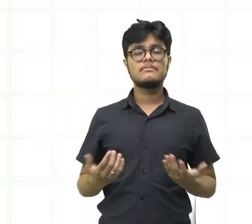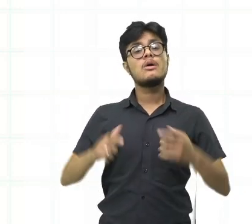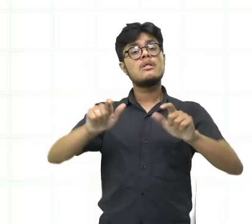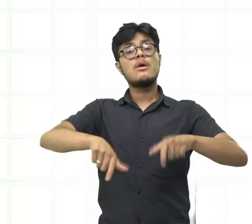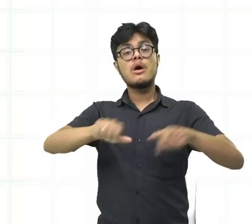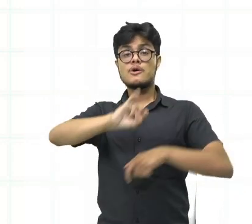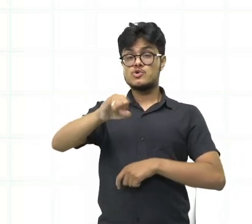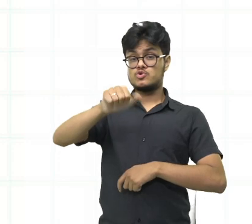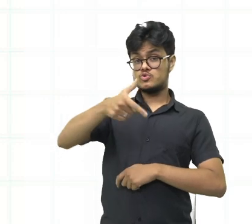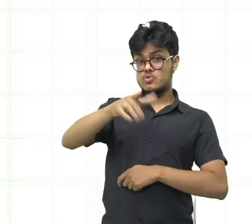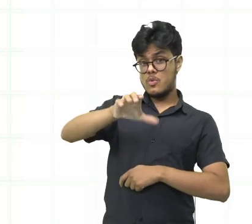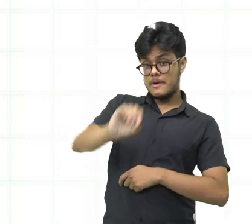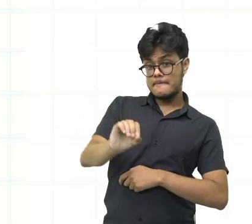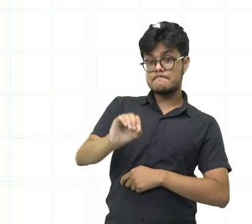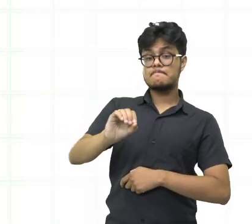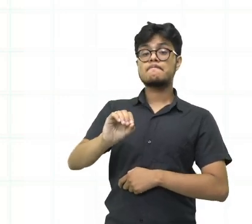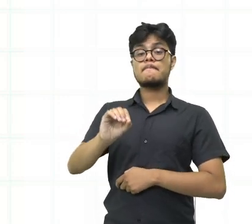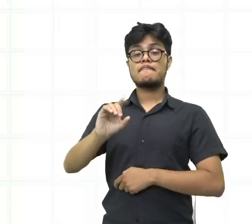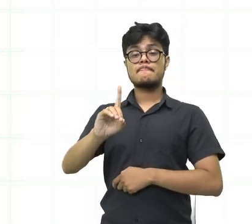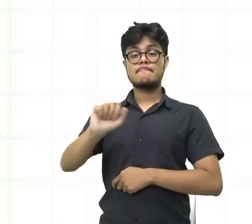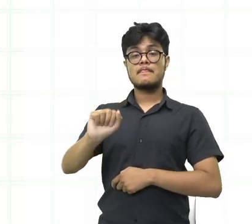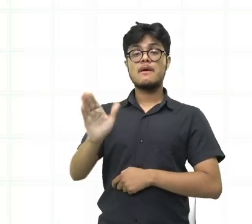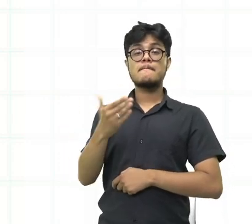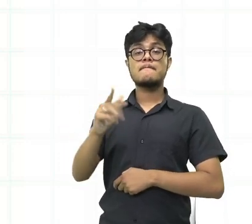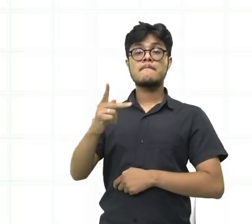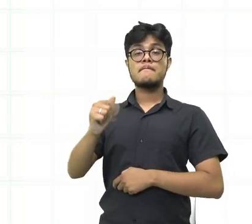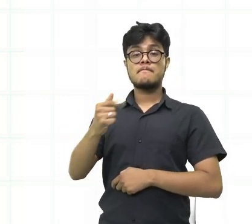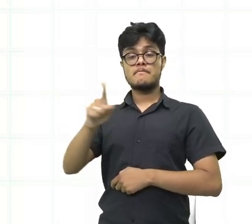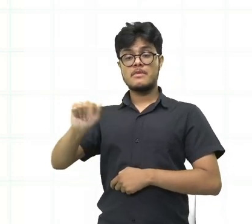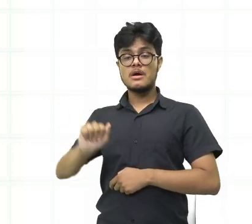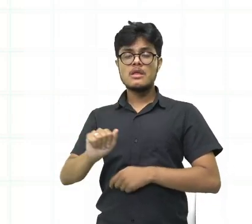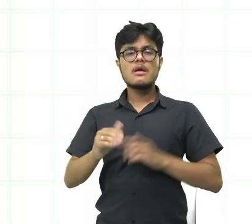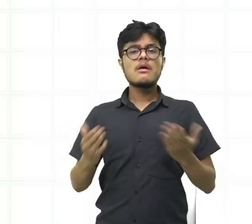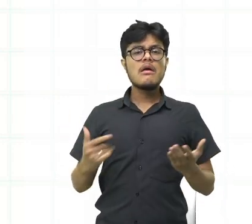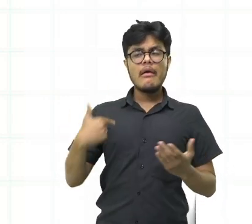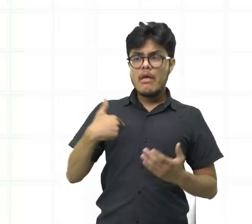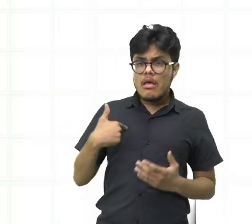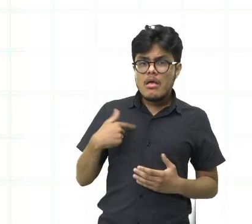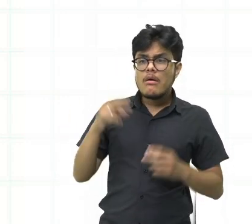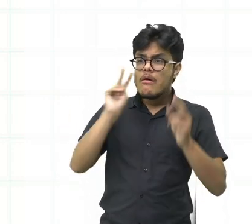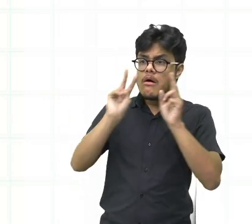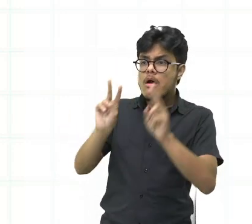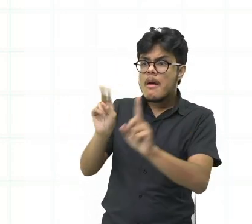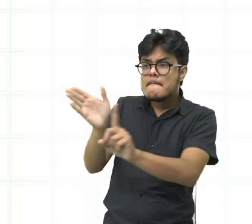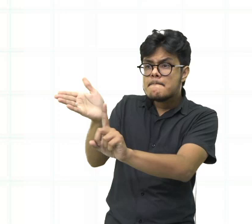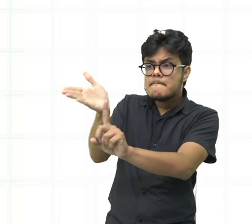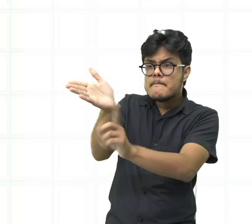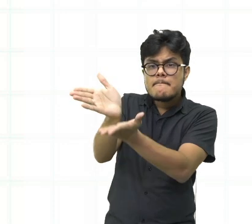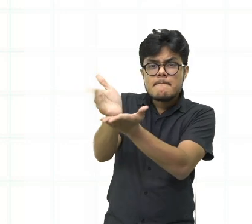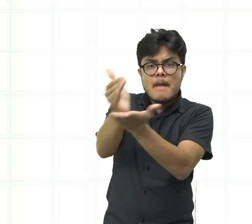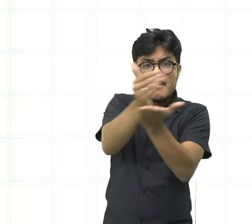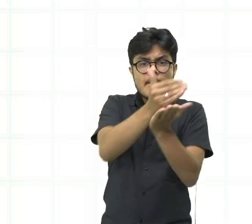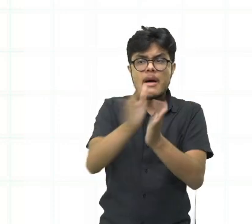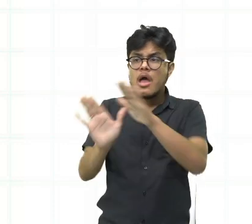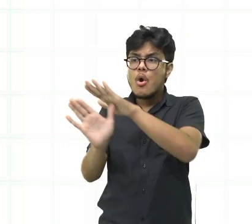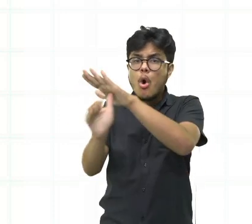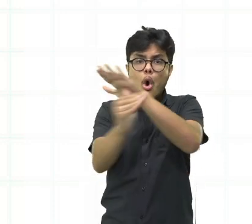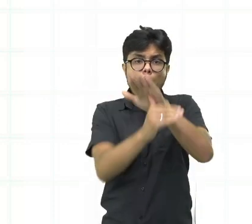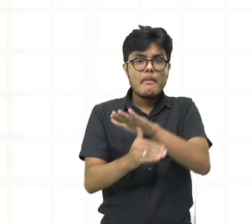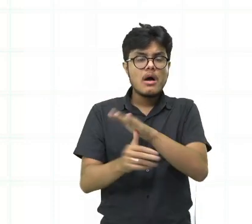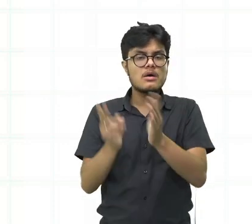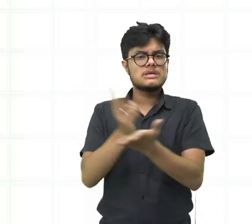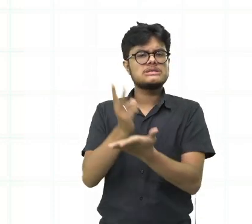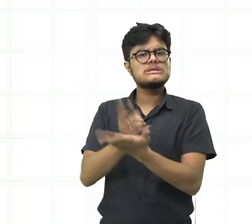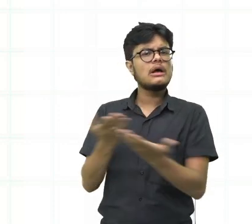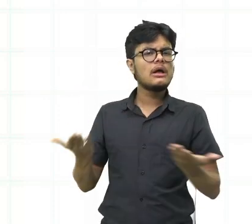Paz. Estou vendo muitas pessoas sendo assaltadas. Dias atrás, no João Paz,